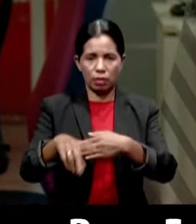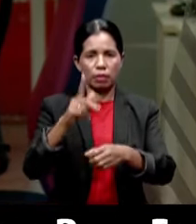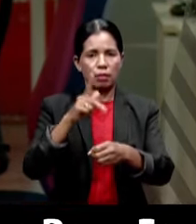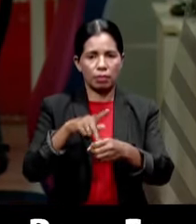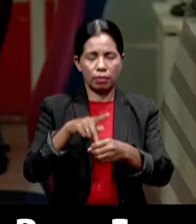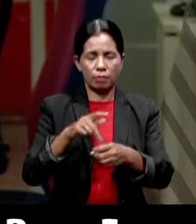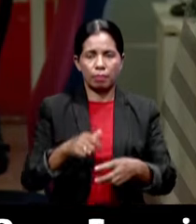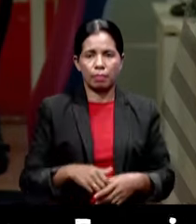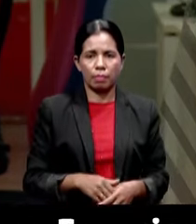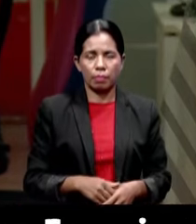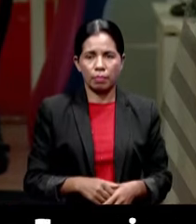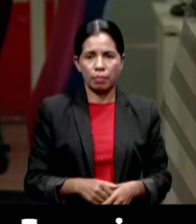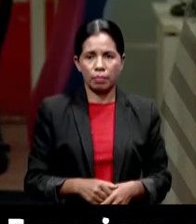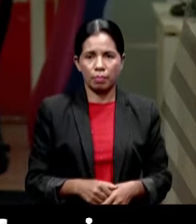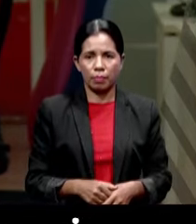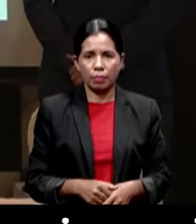Sunrise.